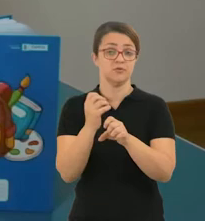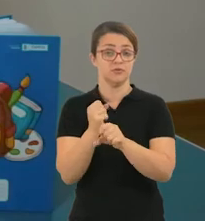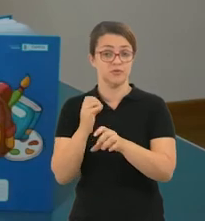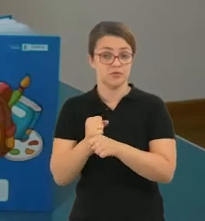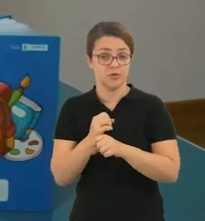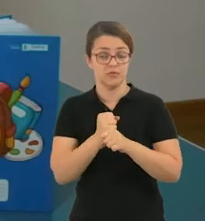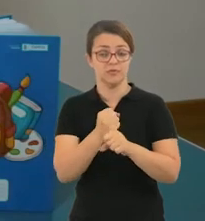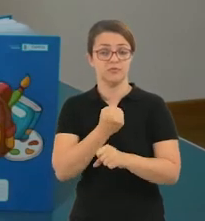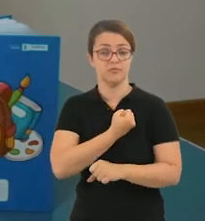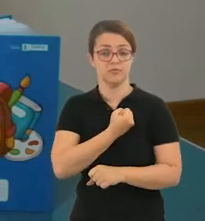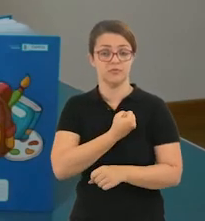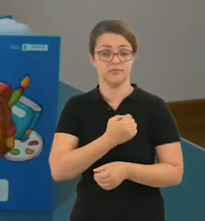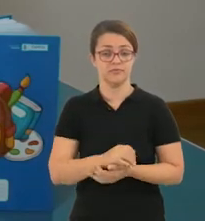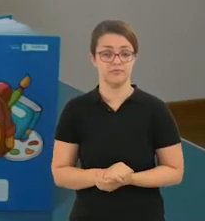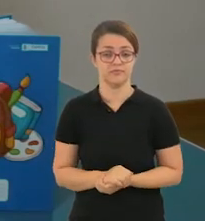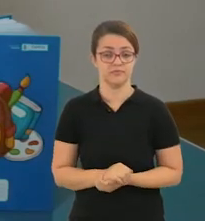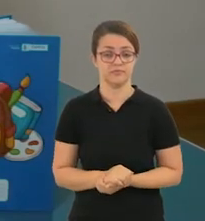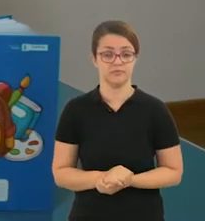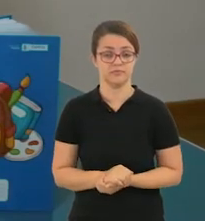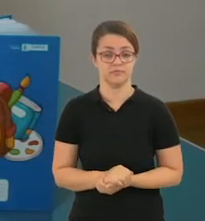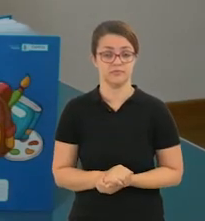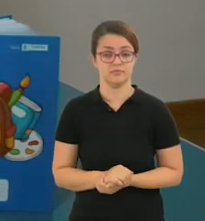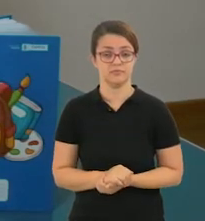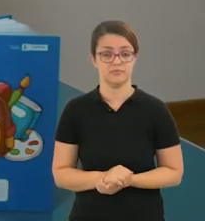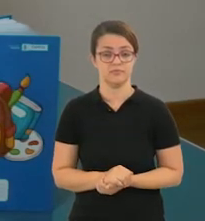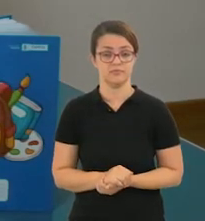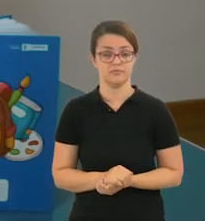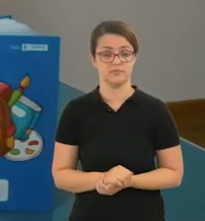adição, que é a soma dos números.